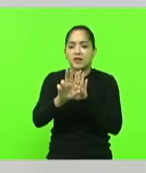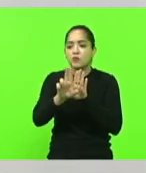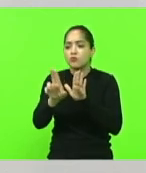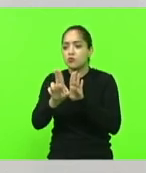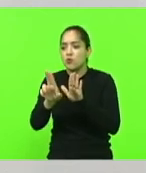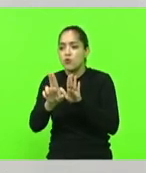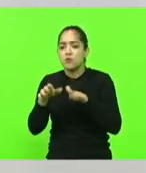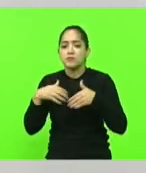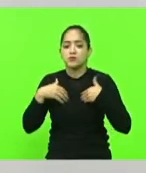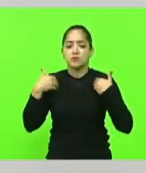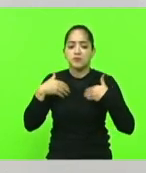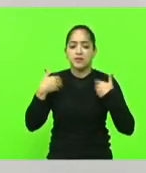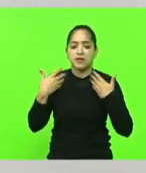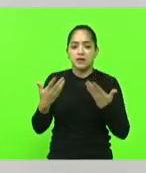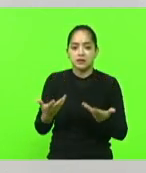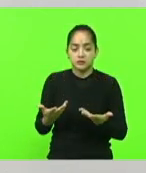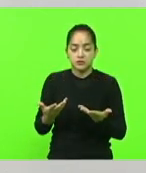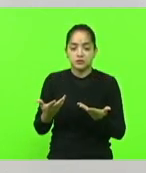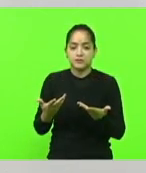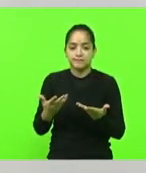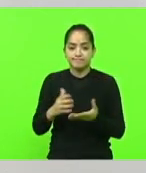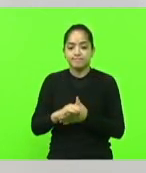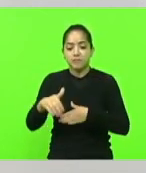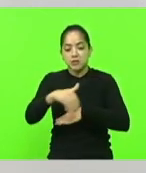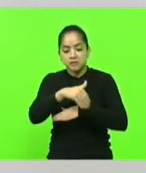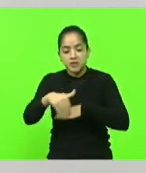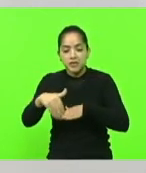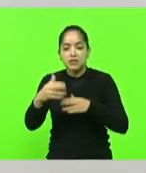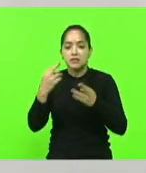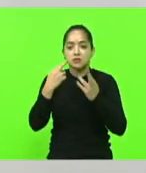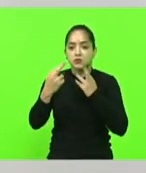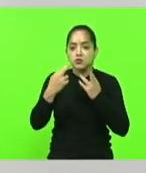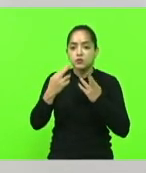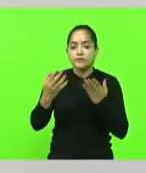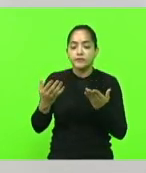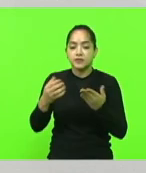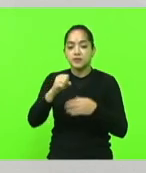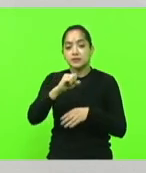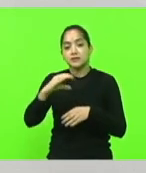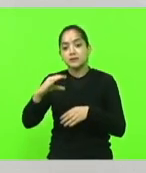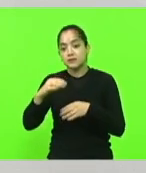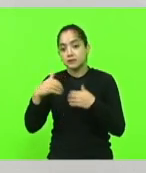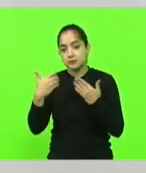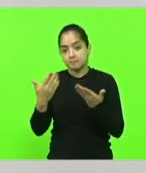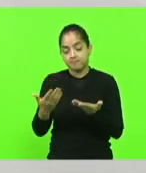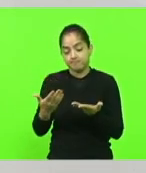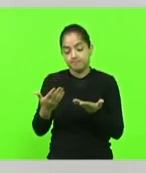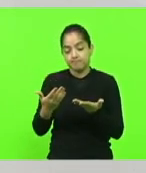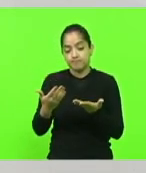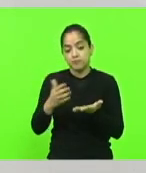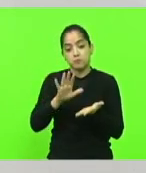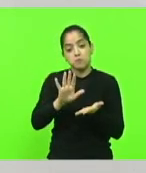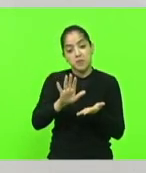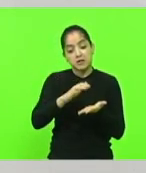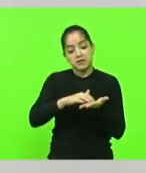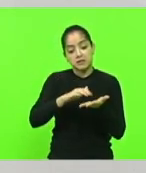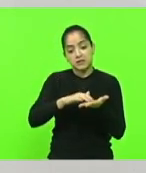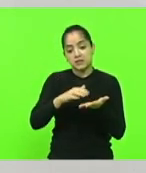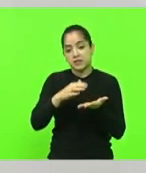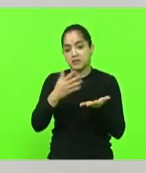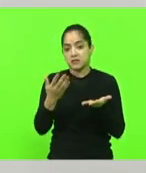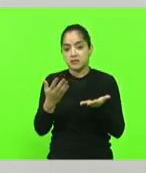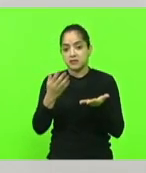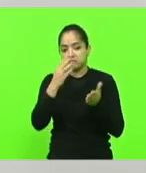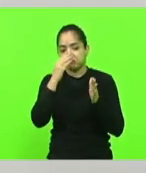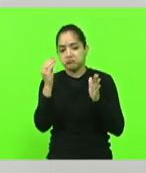homenagem para avenidas e rodovias catarinenses, se a Secretaria de Infraestrutura simplesmente ignora o que